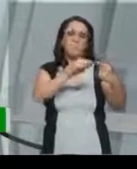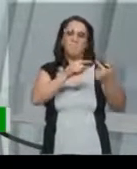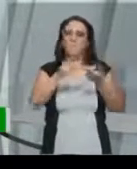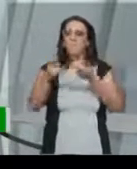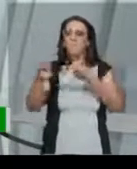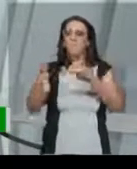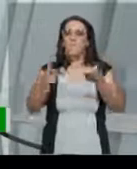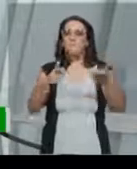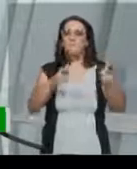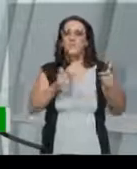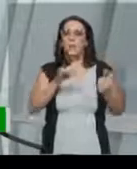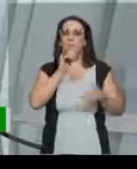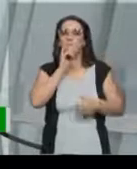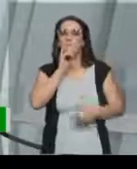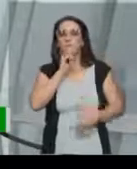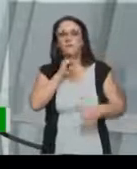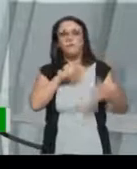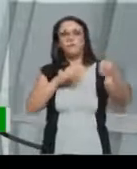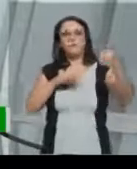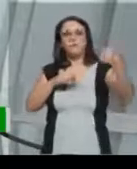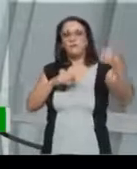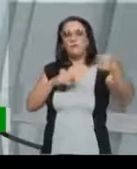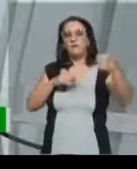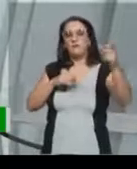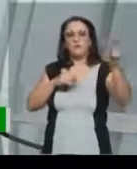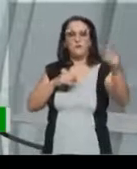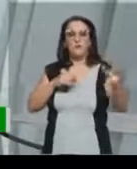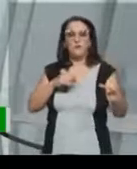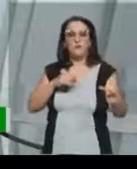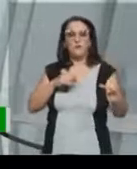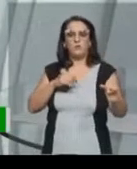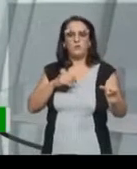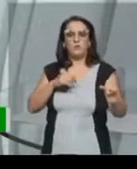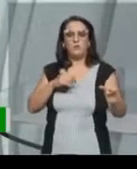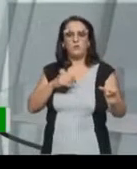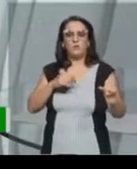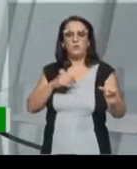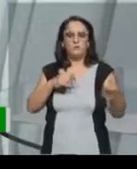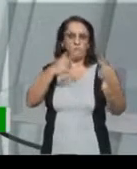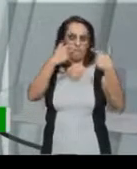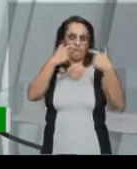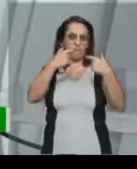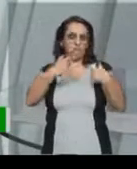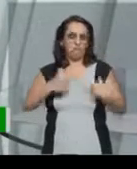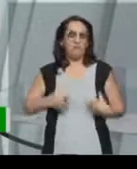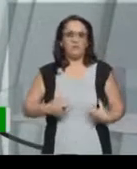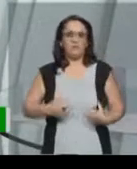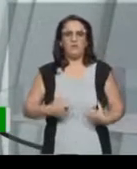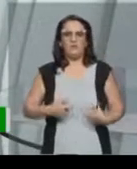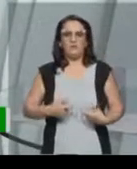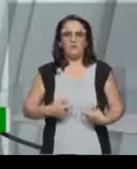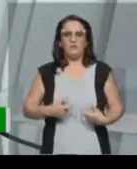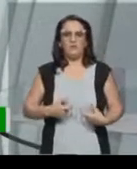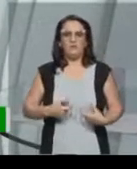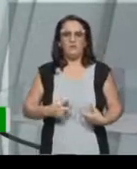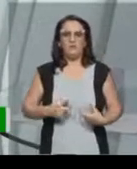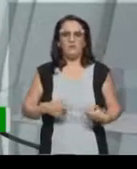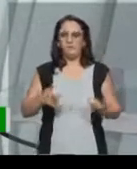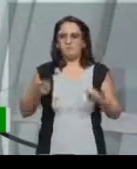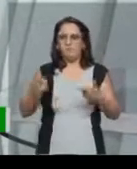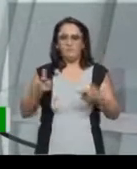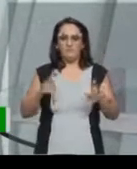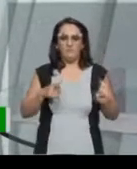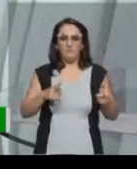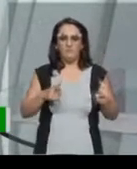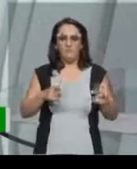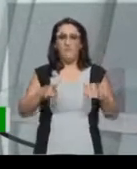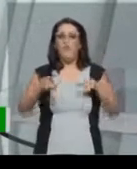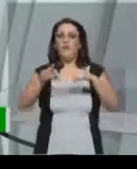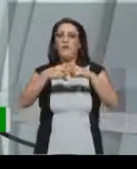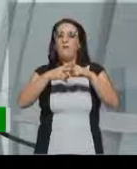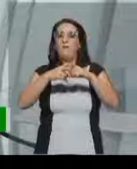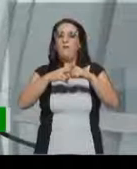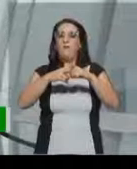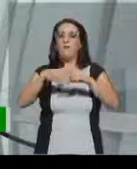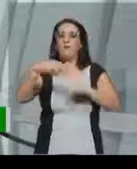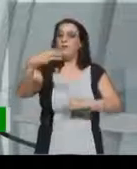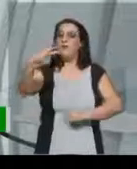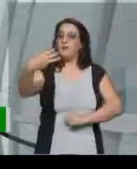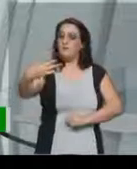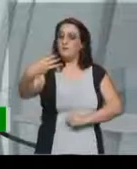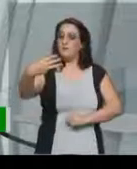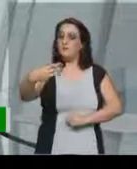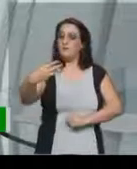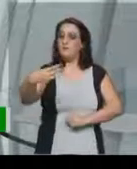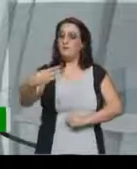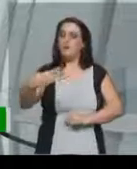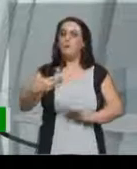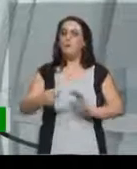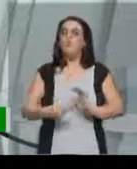a questão da primeira pessoa no singular, que é o pessoal. Então, o verbo na terceira pessoa